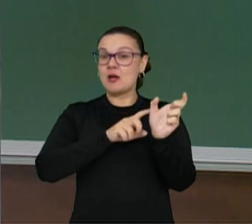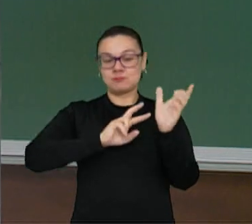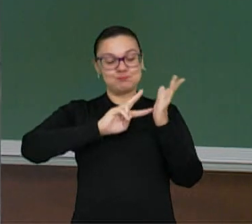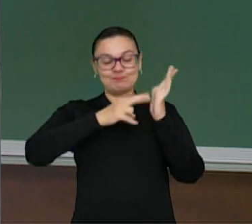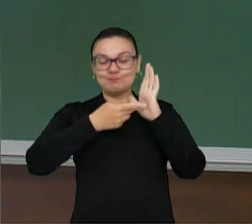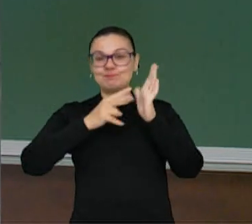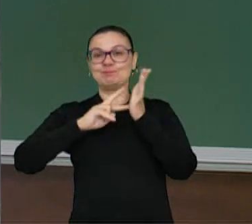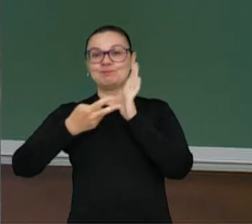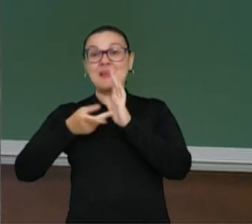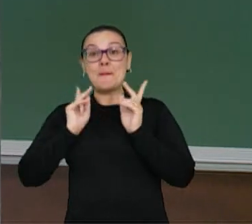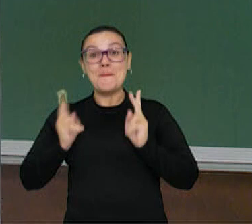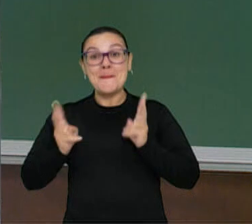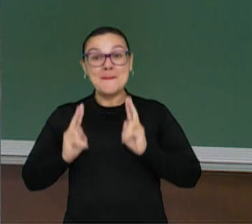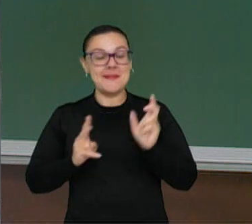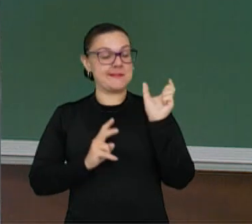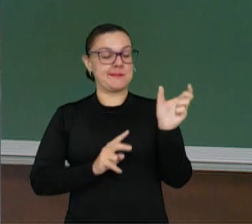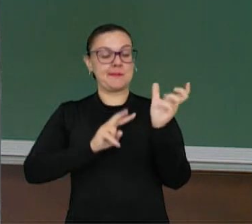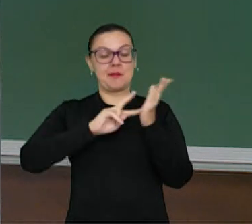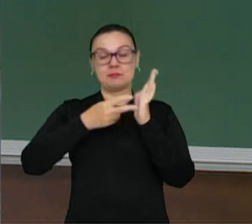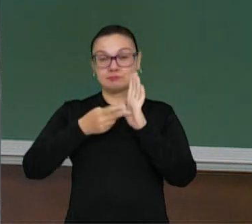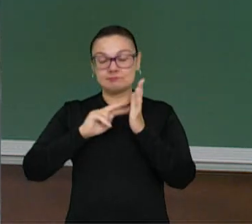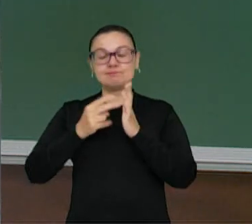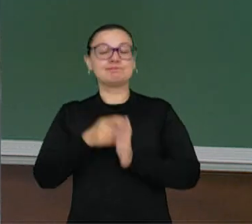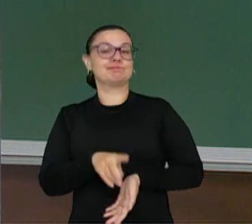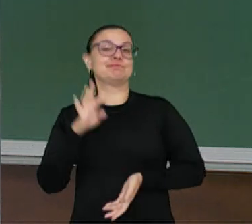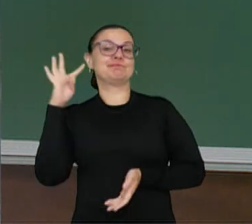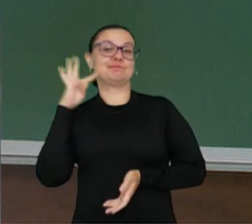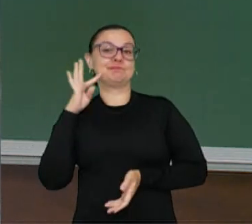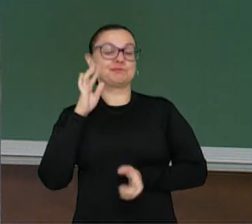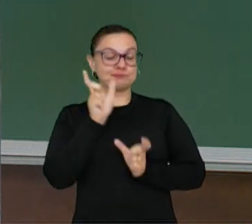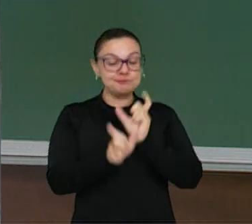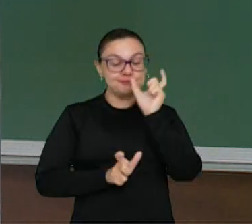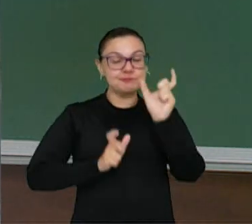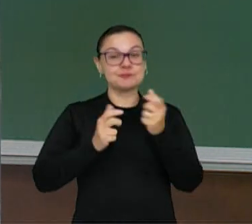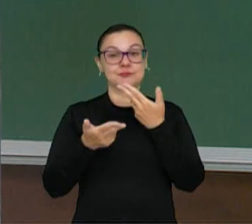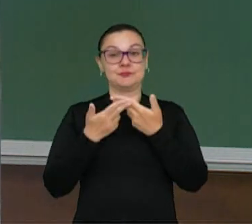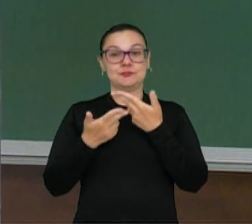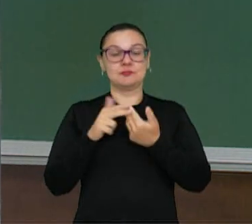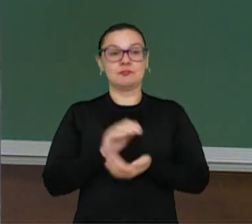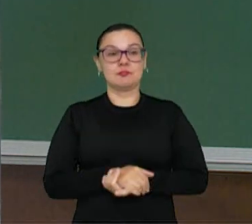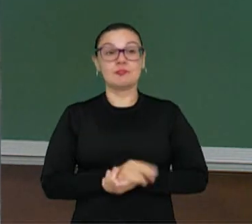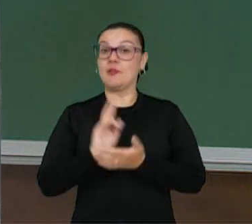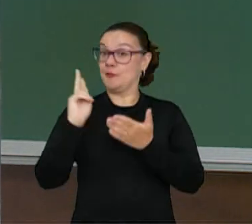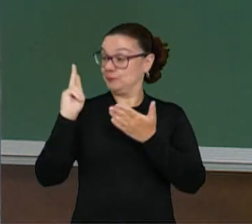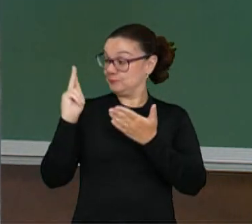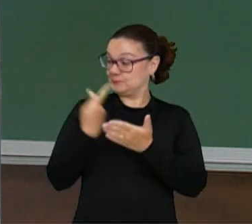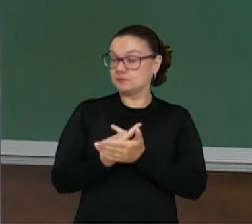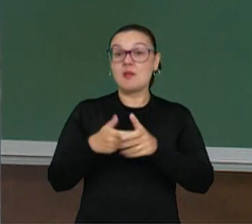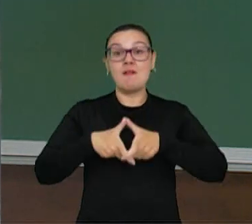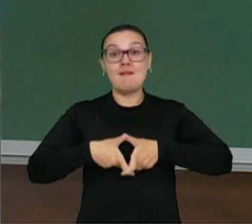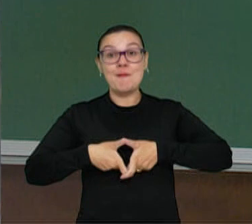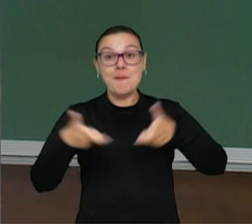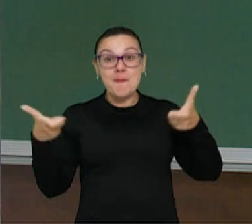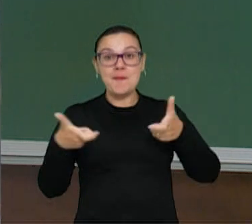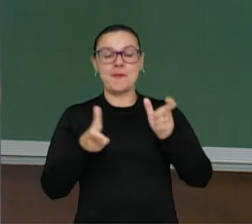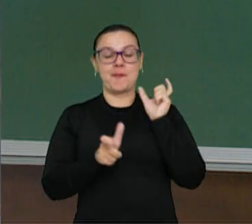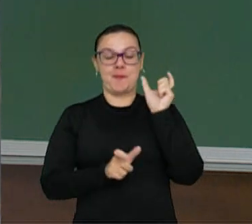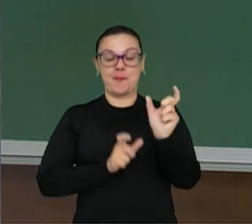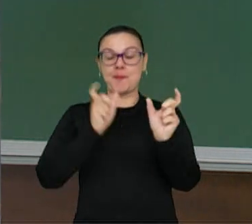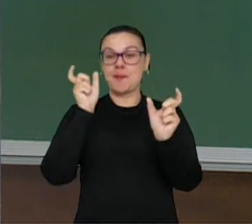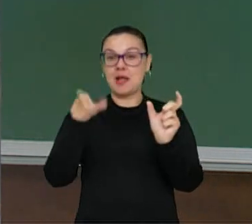muito significado. É muito incrível essa maneira de usar as palavras, né? Consequentemente, a maioria das palavras elas